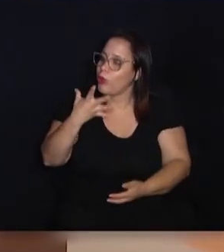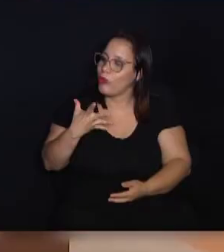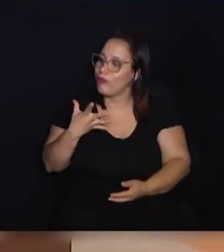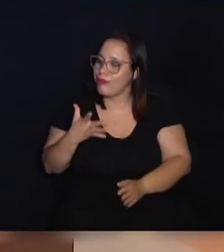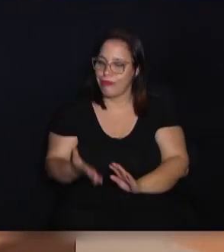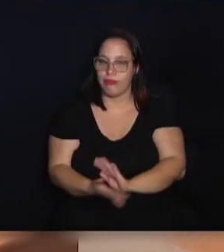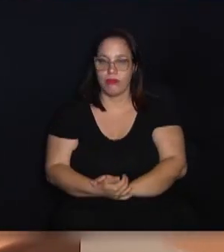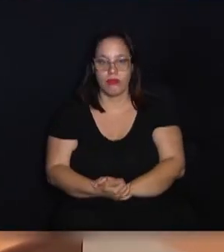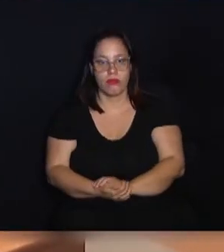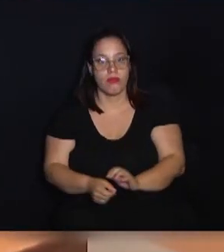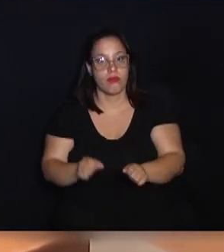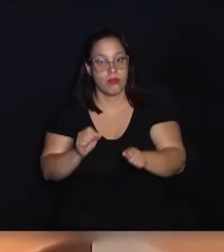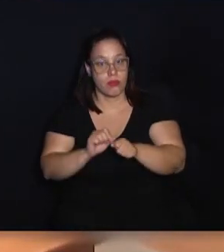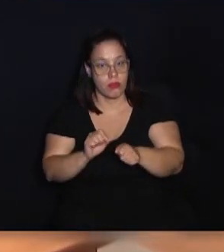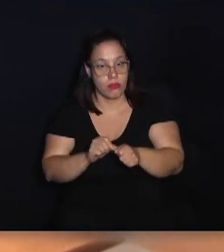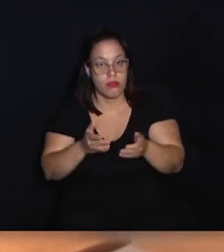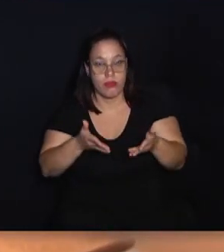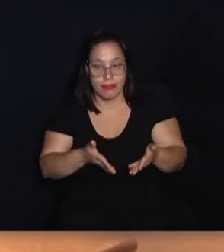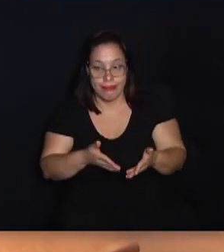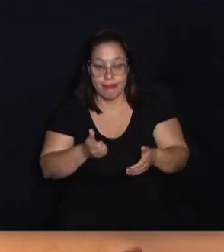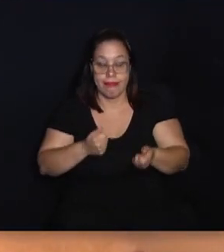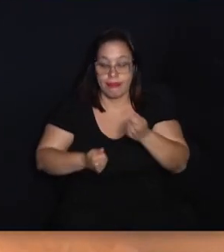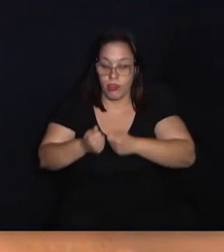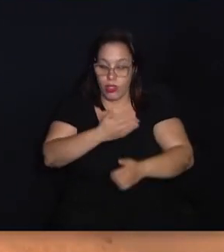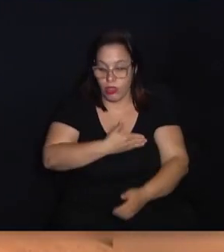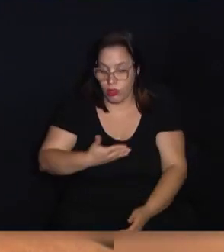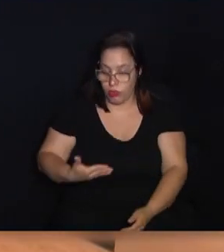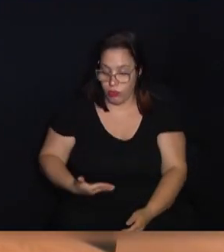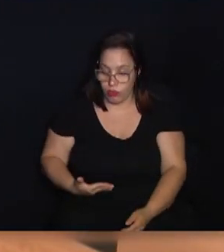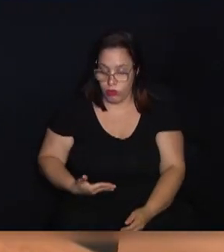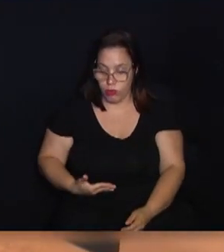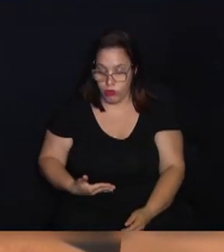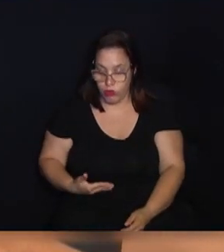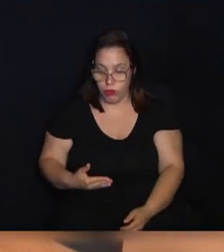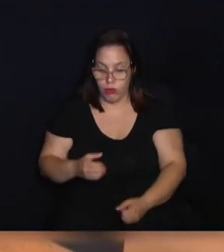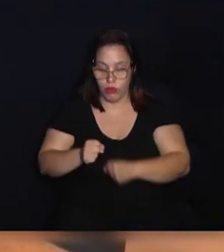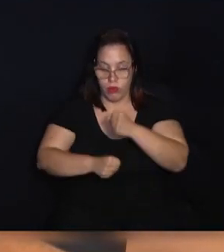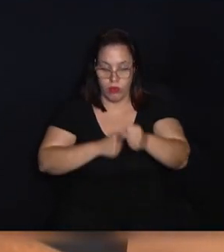Também fizeram parte da Comissão da Administração Pública durante este biênio